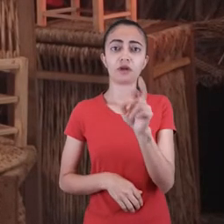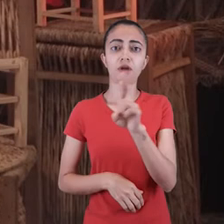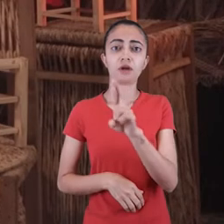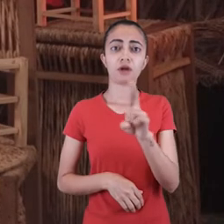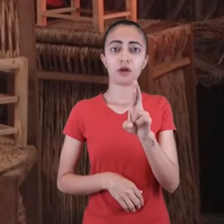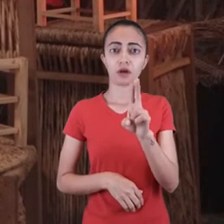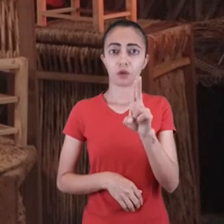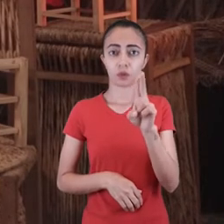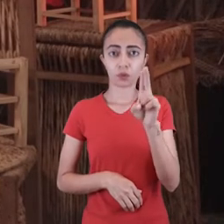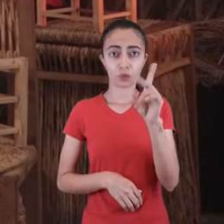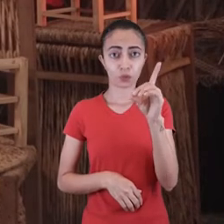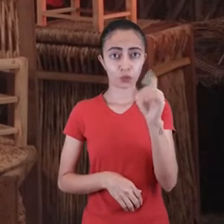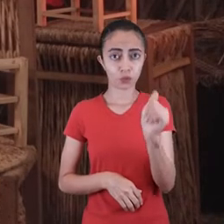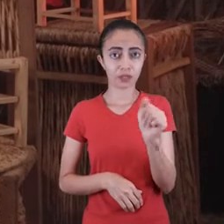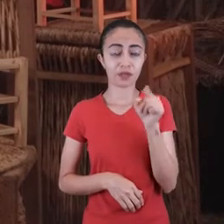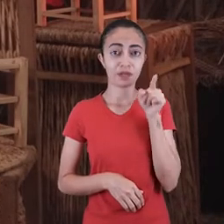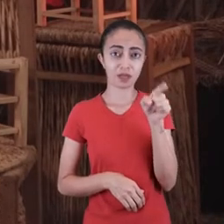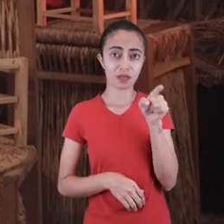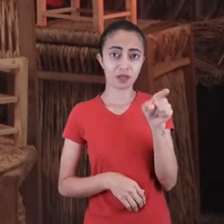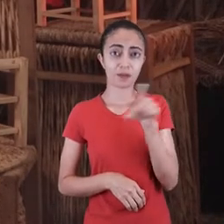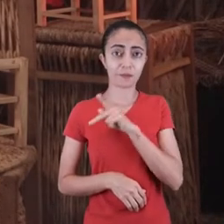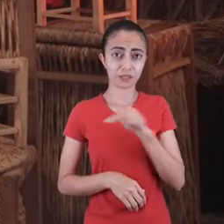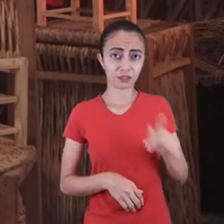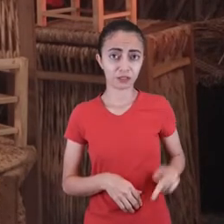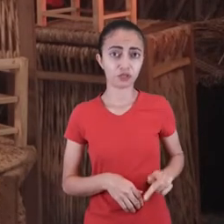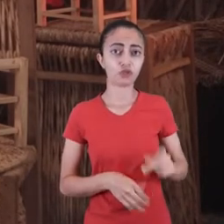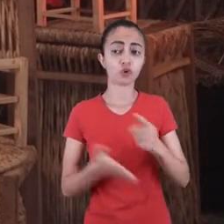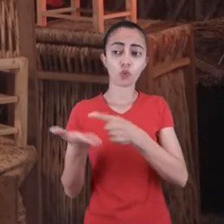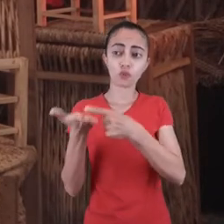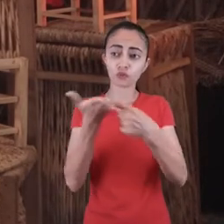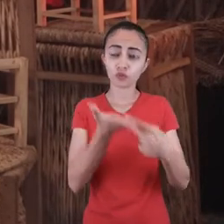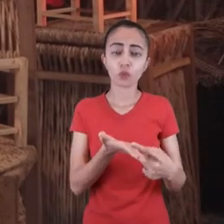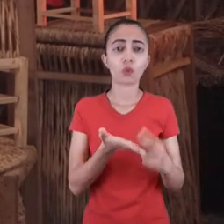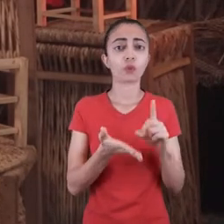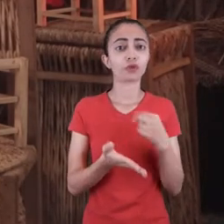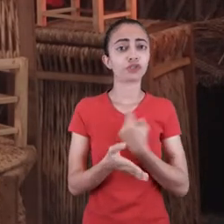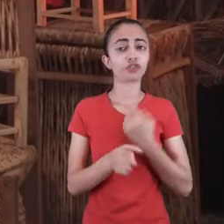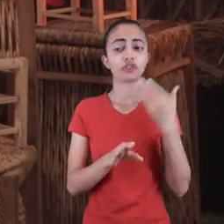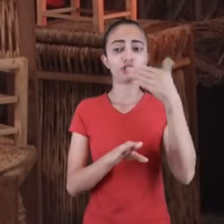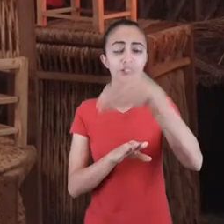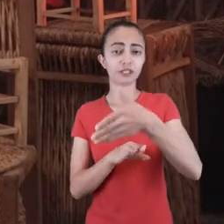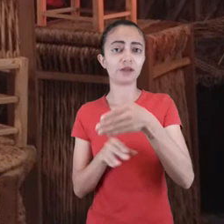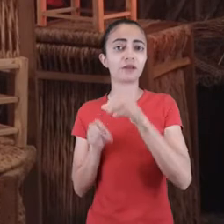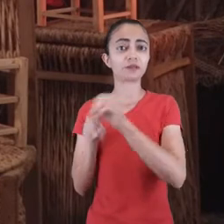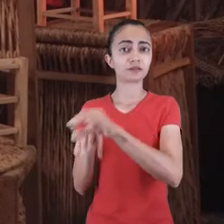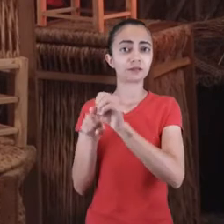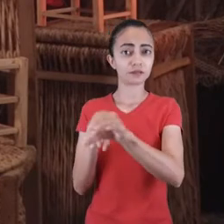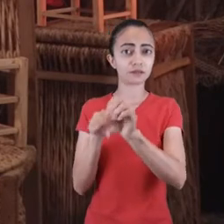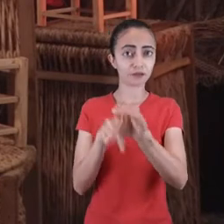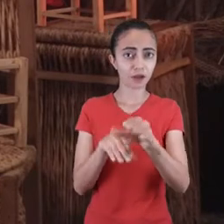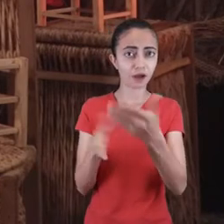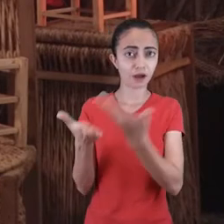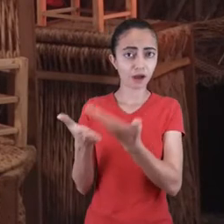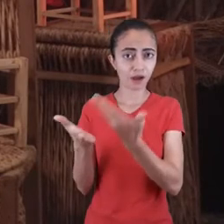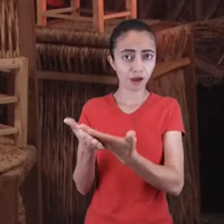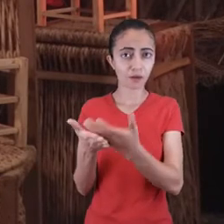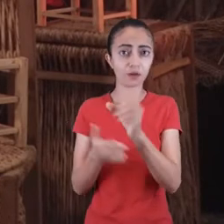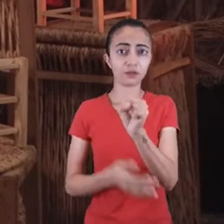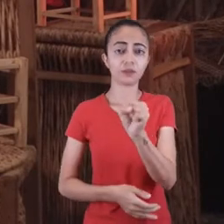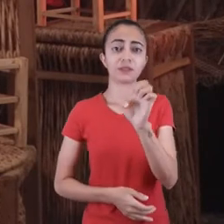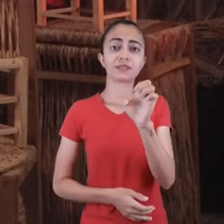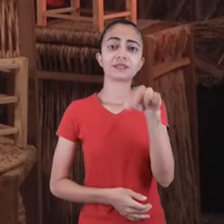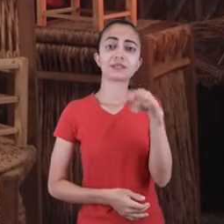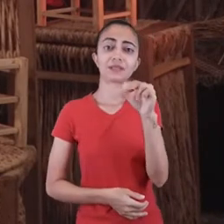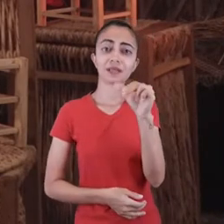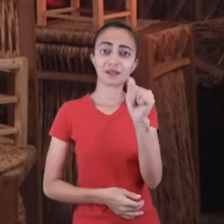Ele convidou nós para ir dar aula. e nós fomos dar aula no SENAC